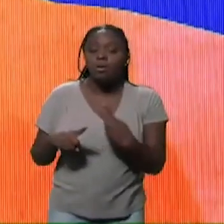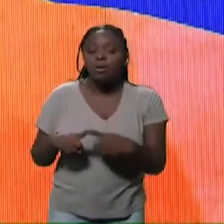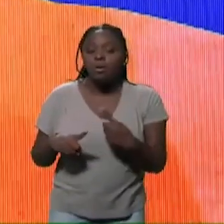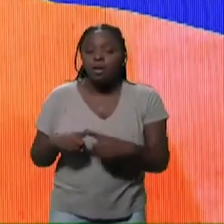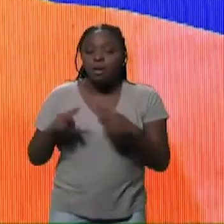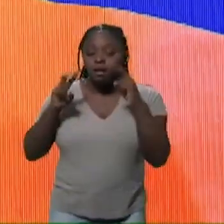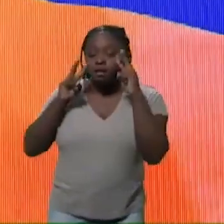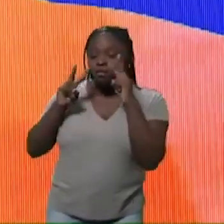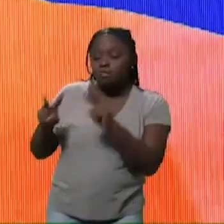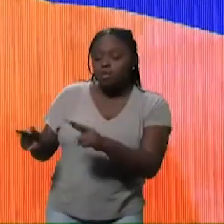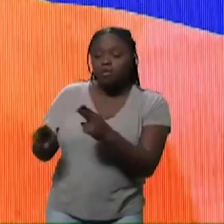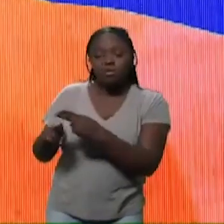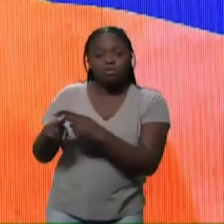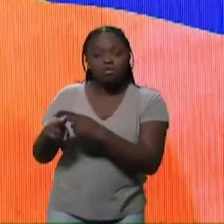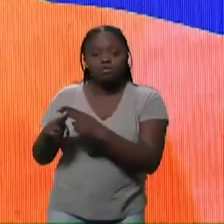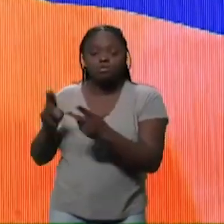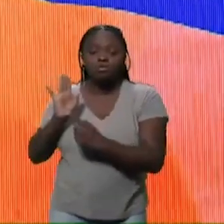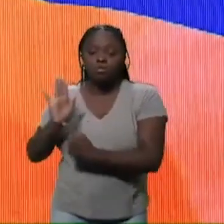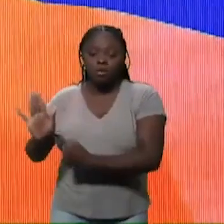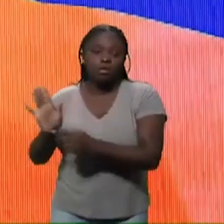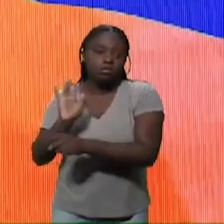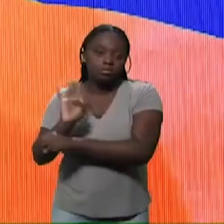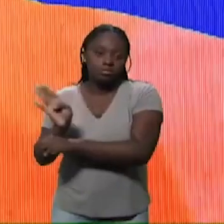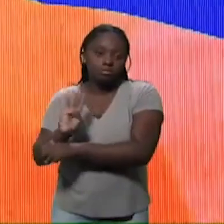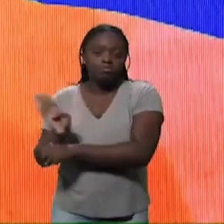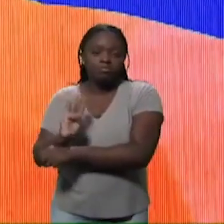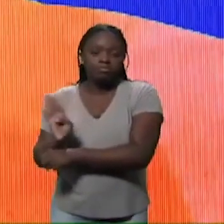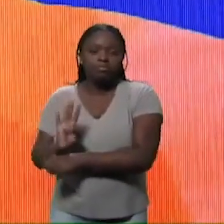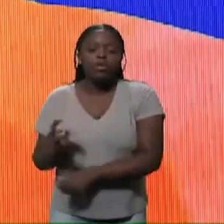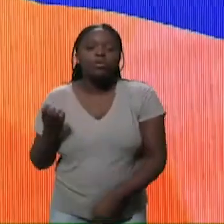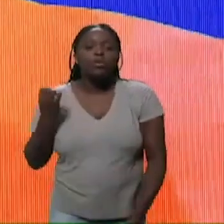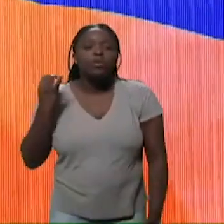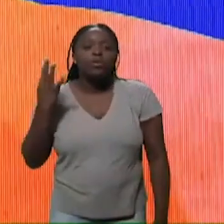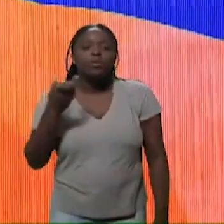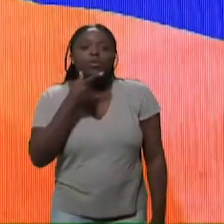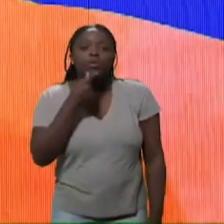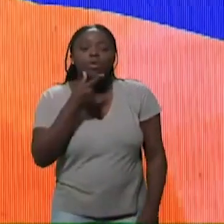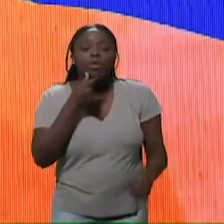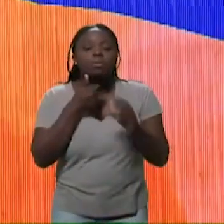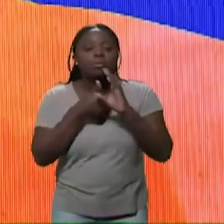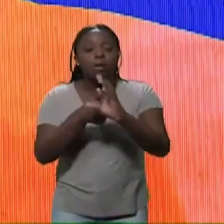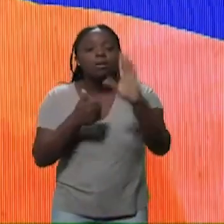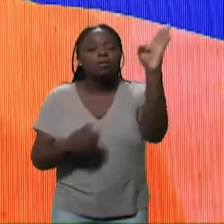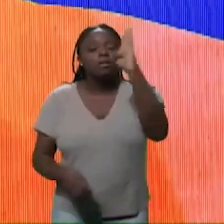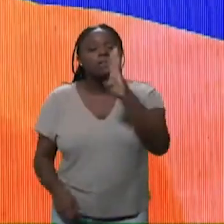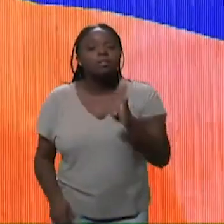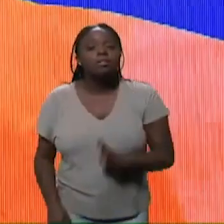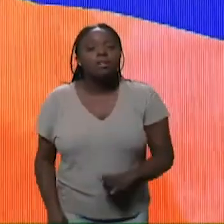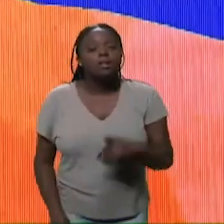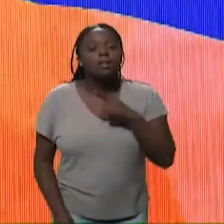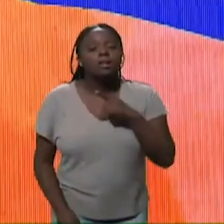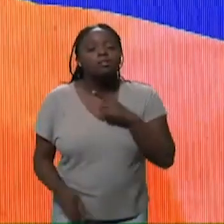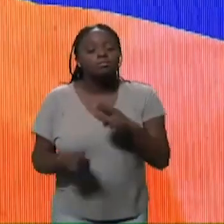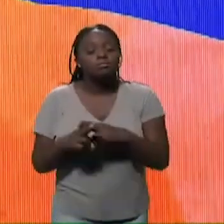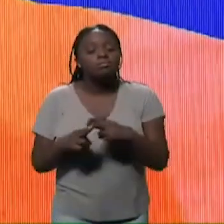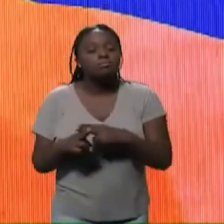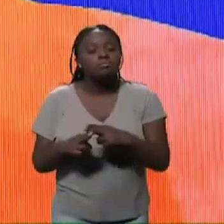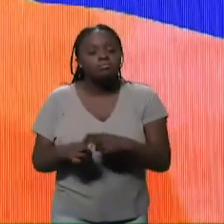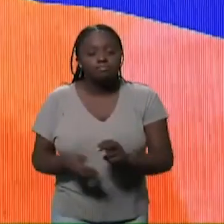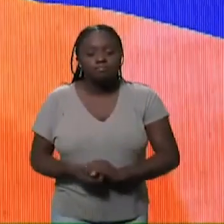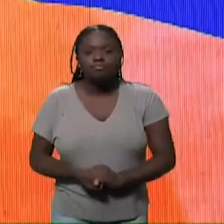vendo cenas de nudez que aparecem no filme. Quantos homens evangélicos brasileiros estão envolvidos com pornografia?